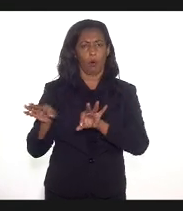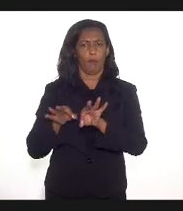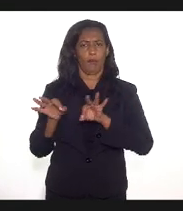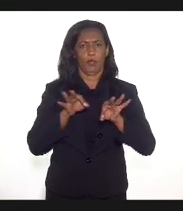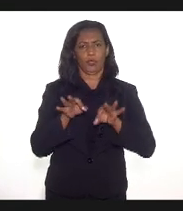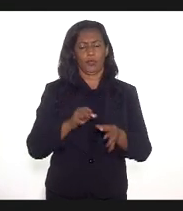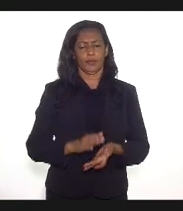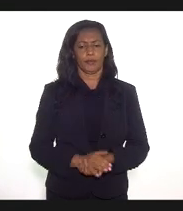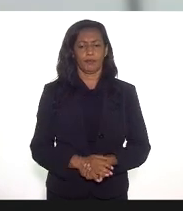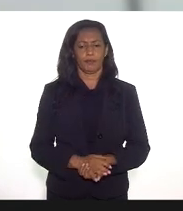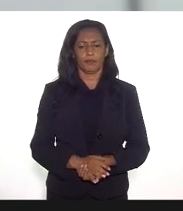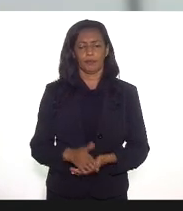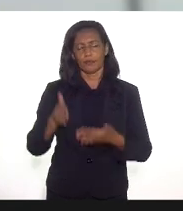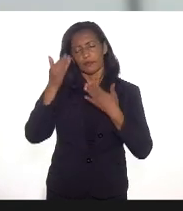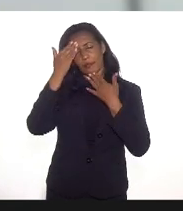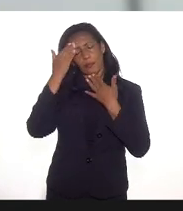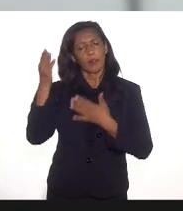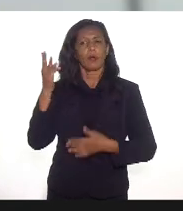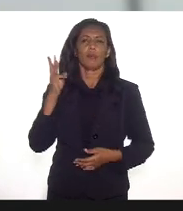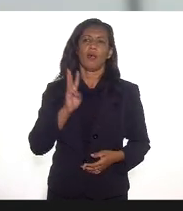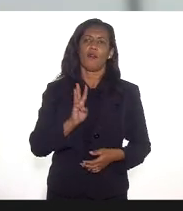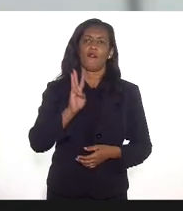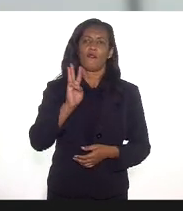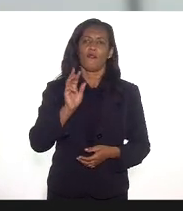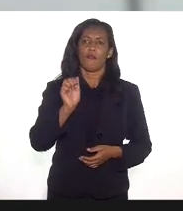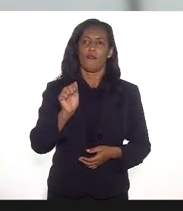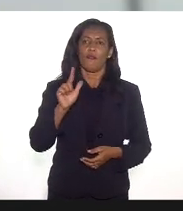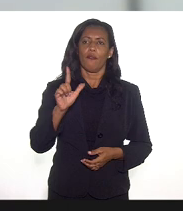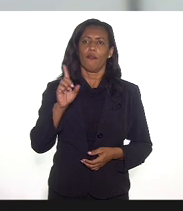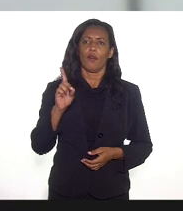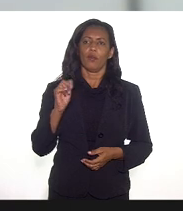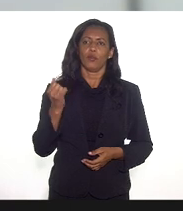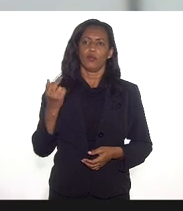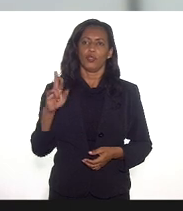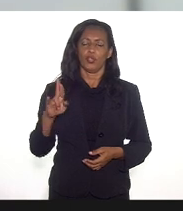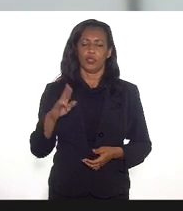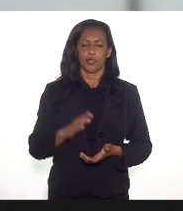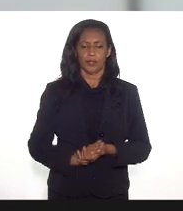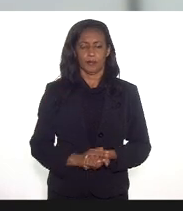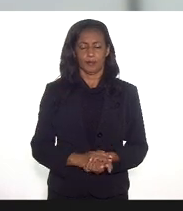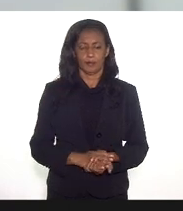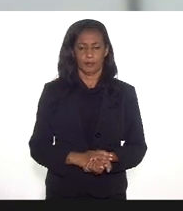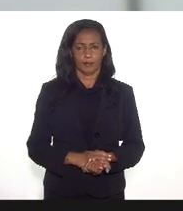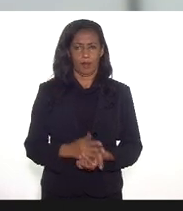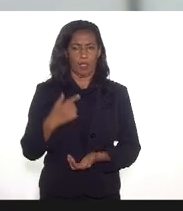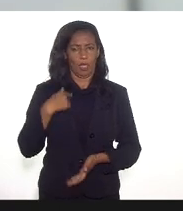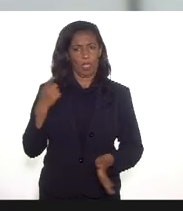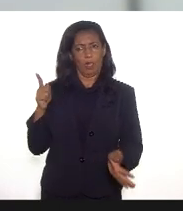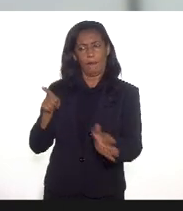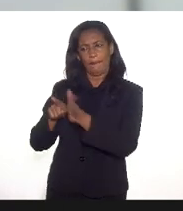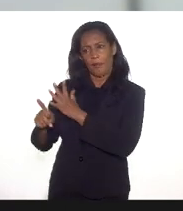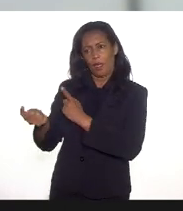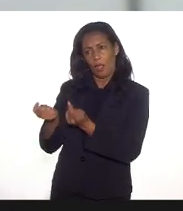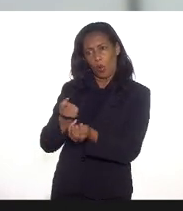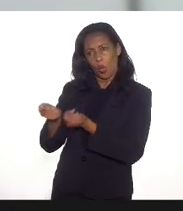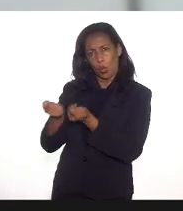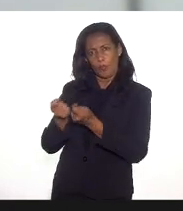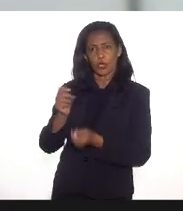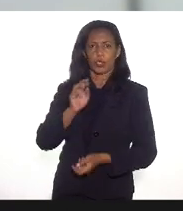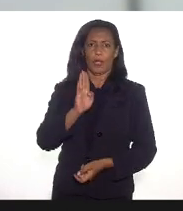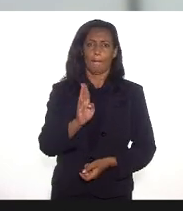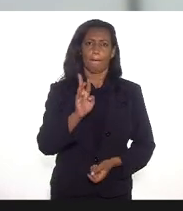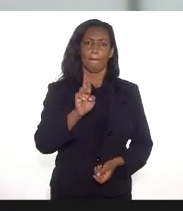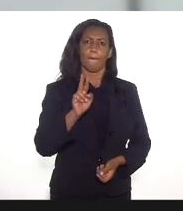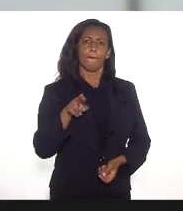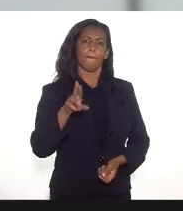projeto. Obrigado, Aldir. Eu vou perguntar ao economista Bruno Sobral, se quer